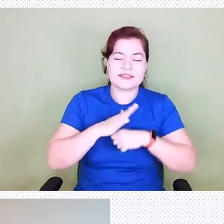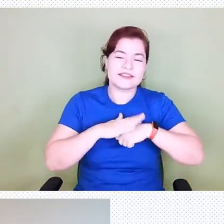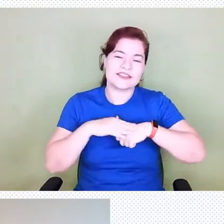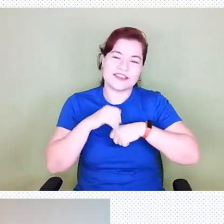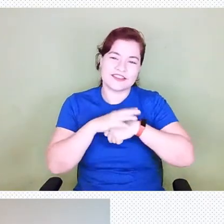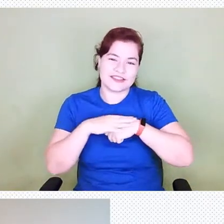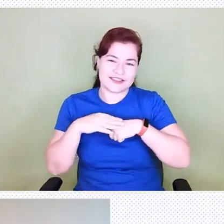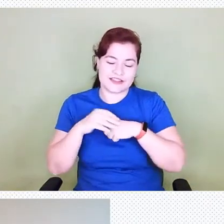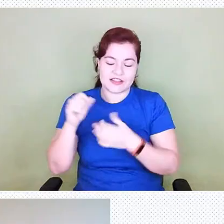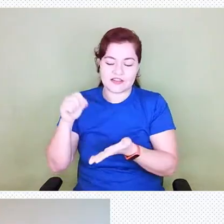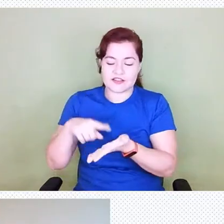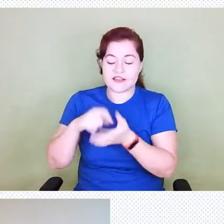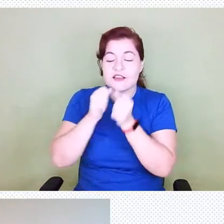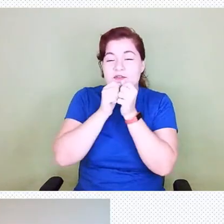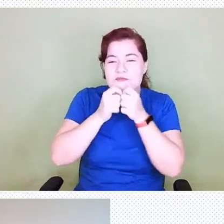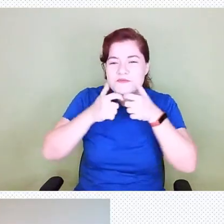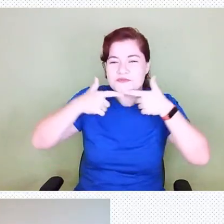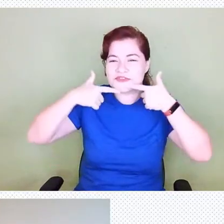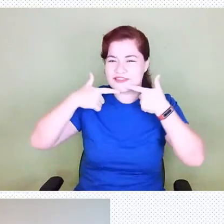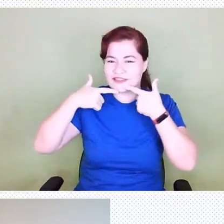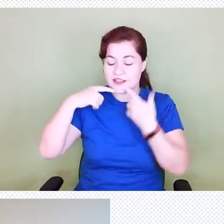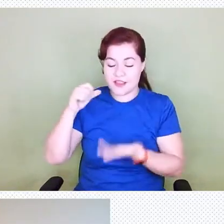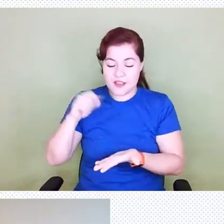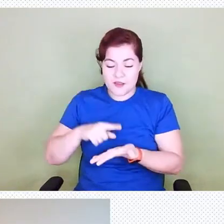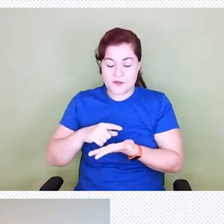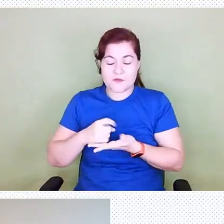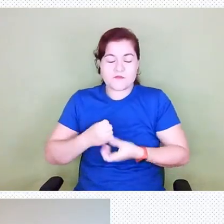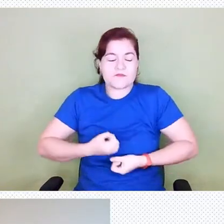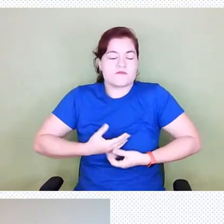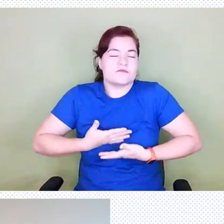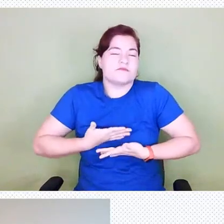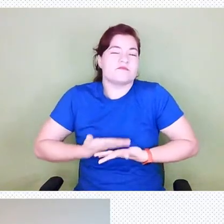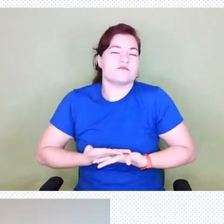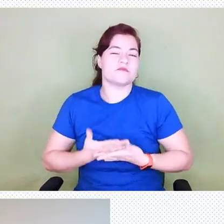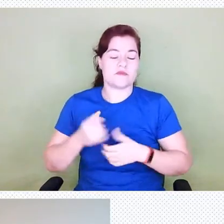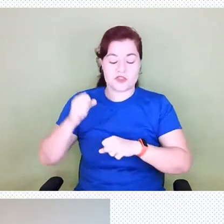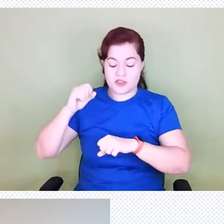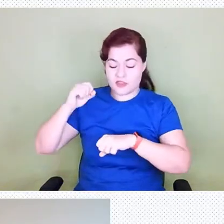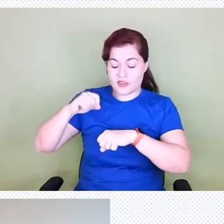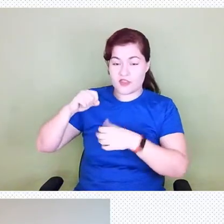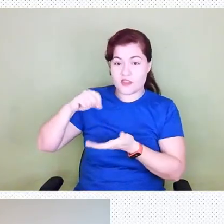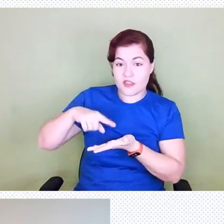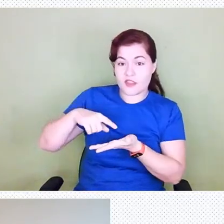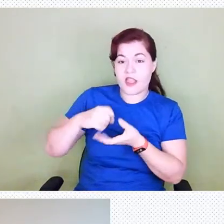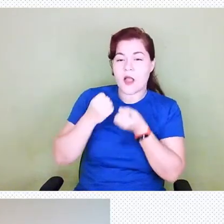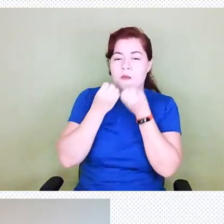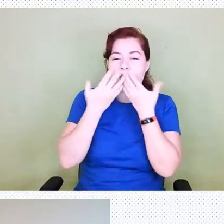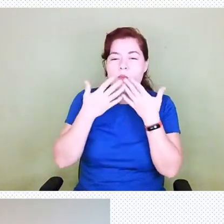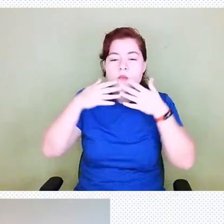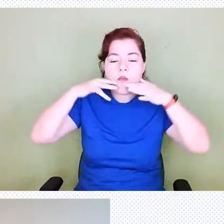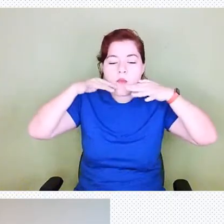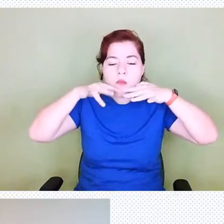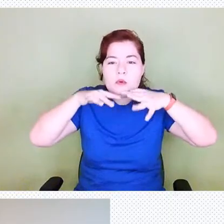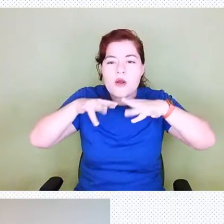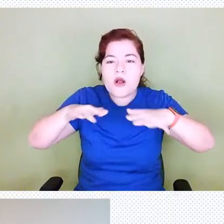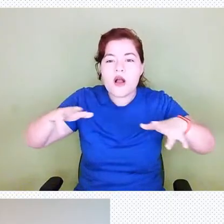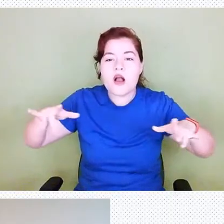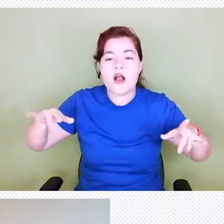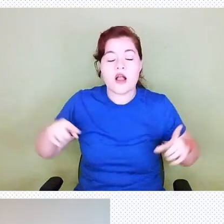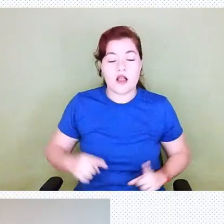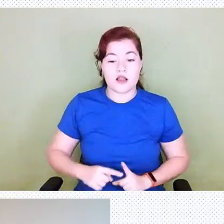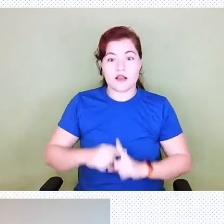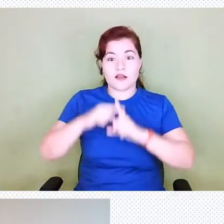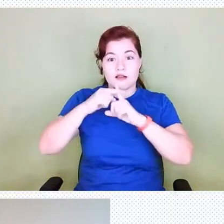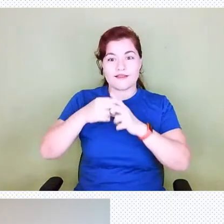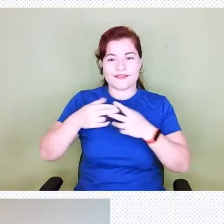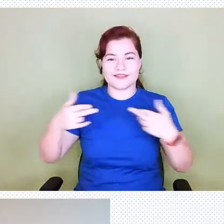gentileza, do sorriso, da cordialidade, da boa propagação de coisas